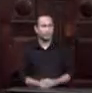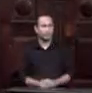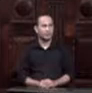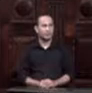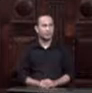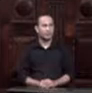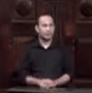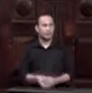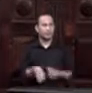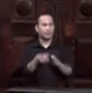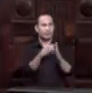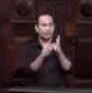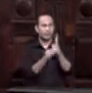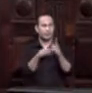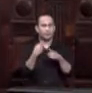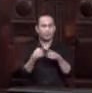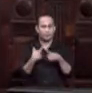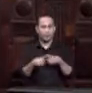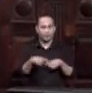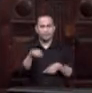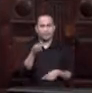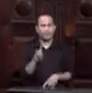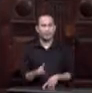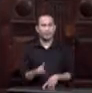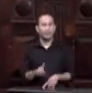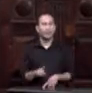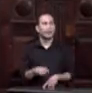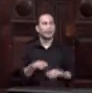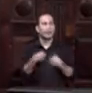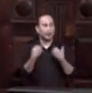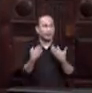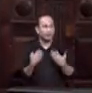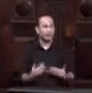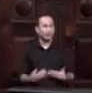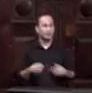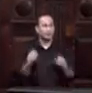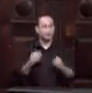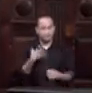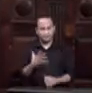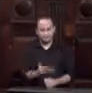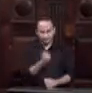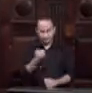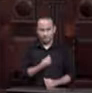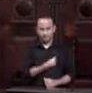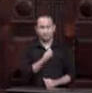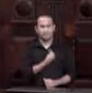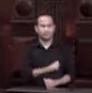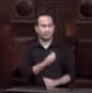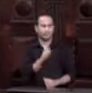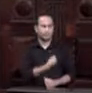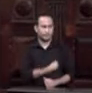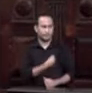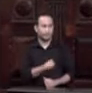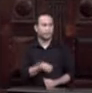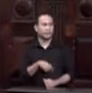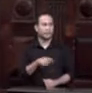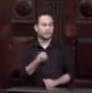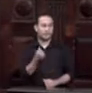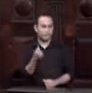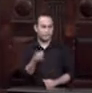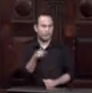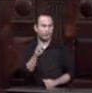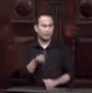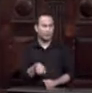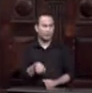a essa emenda, porque ela significa, inclusive, salvar vidas, porque parte desse dinheiro é